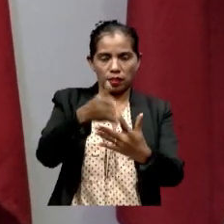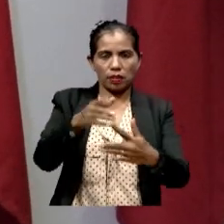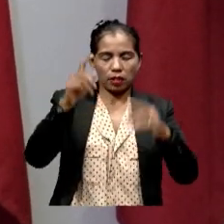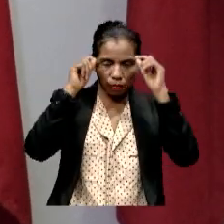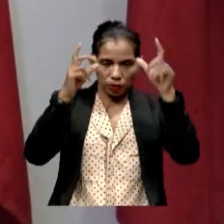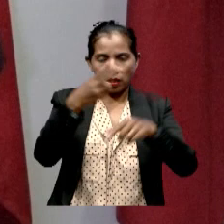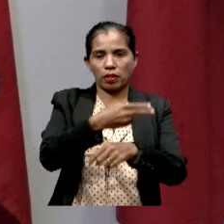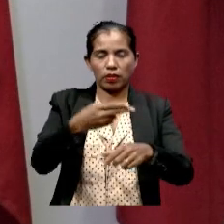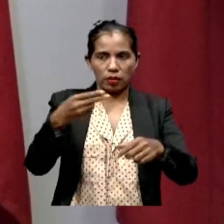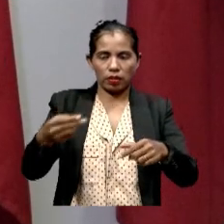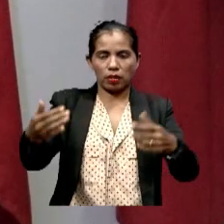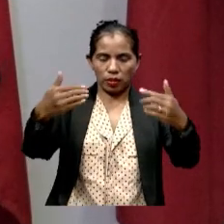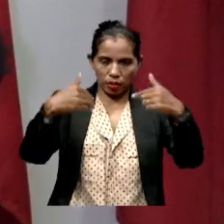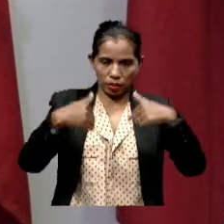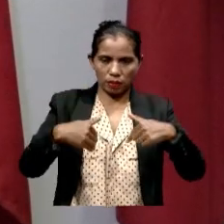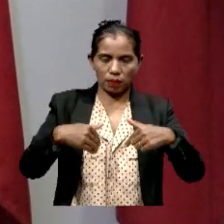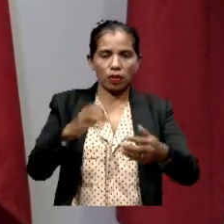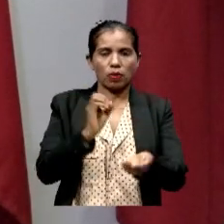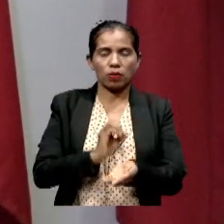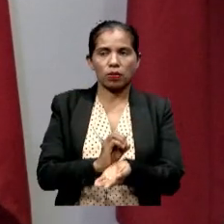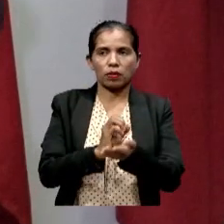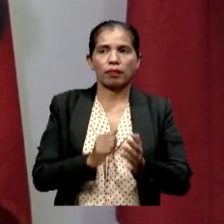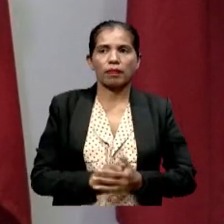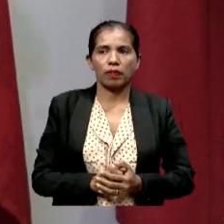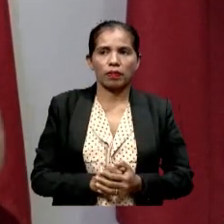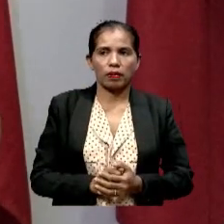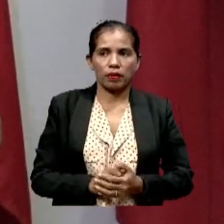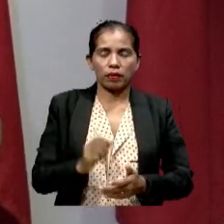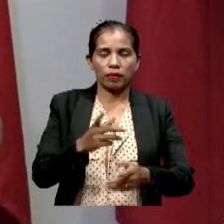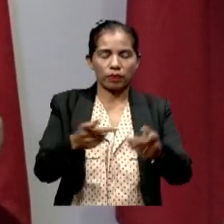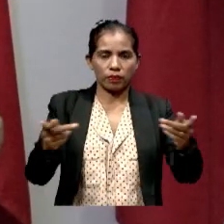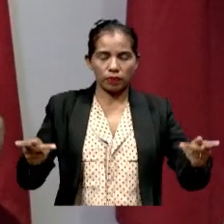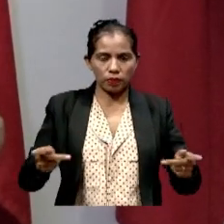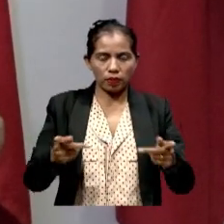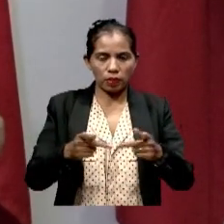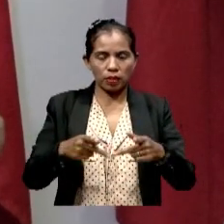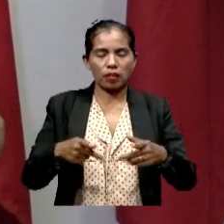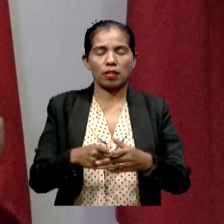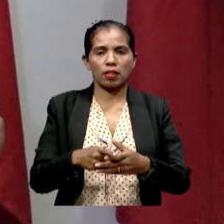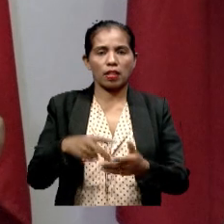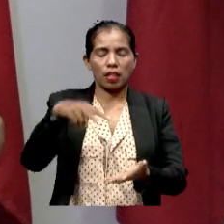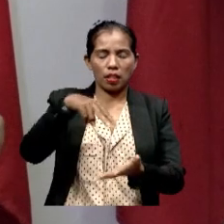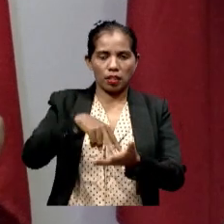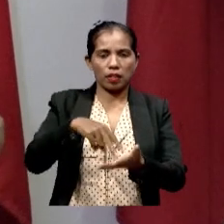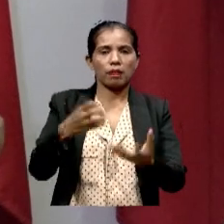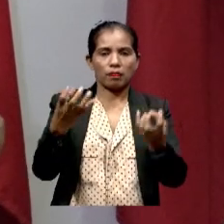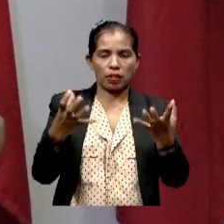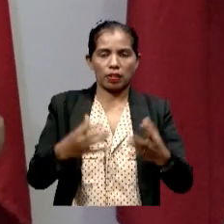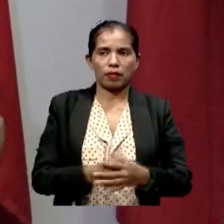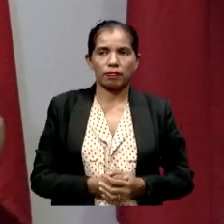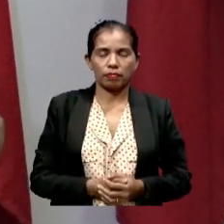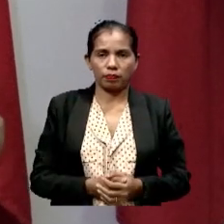linha fronteira estava no Maio Gussi. Zona, né? Zona de duty free, bot, armazéns, o EOIM,